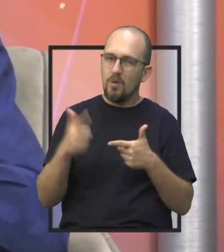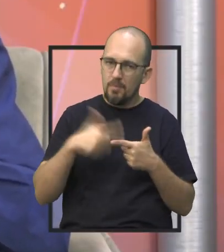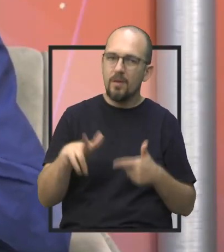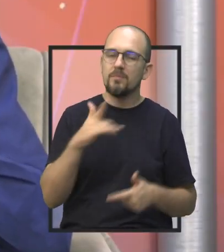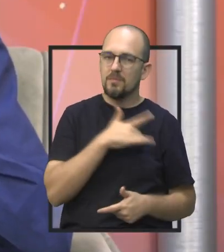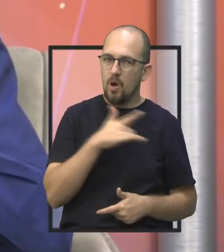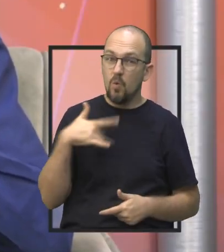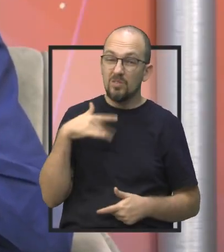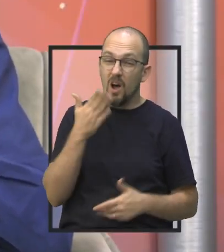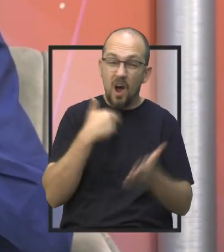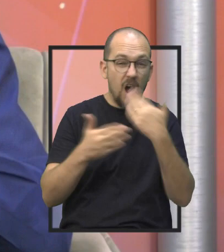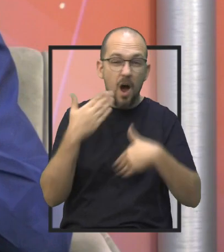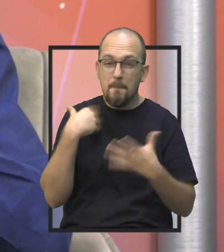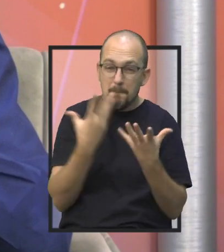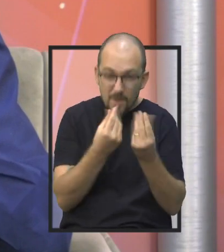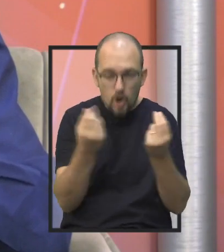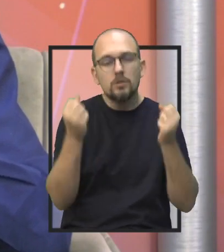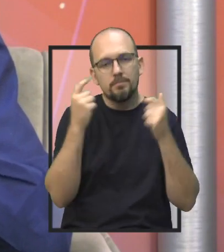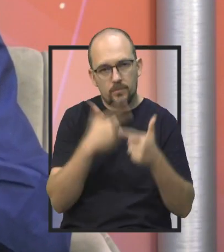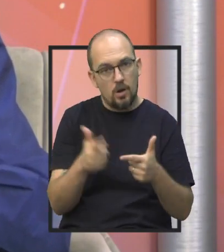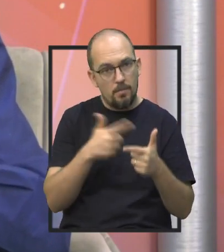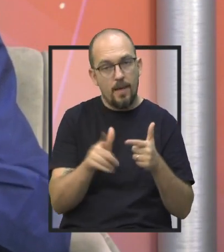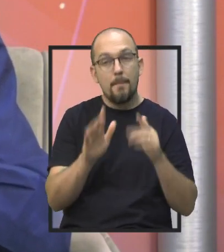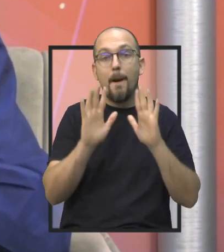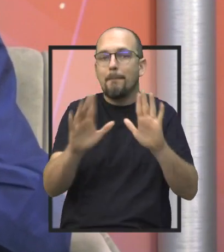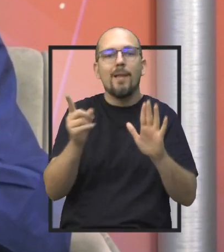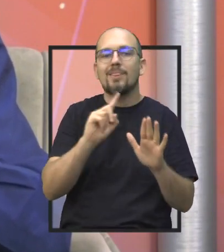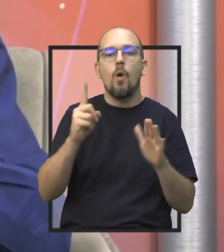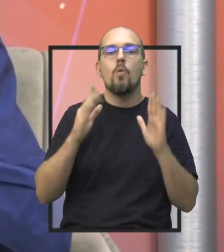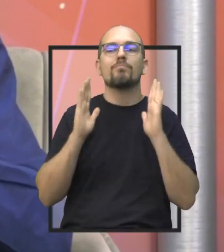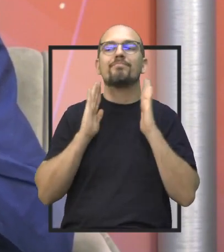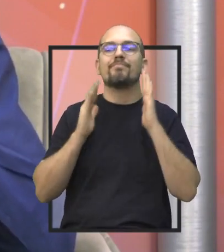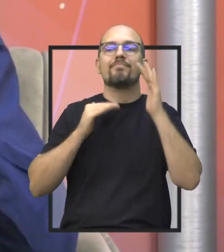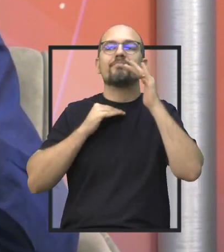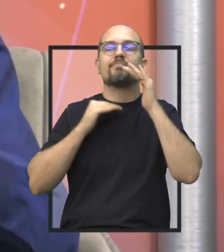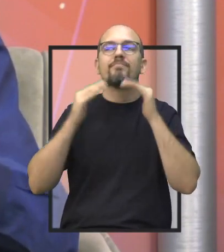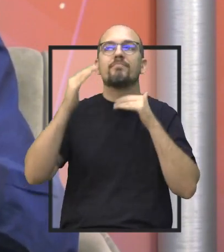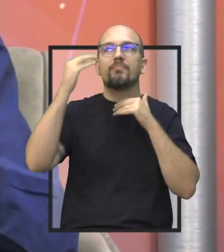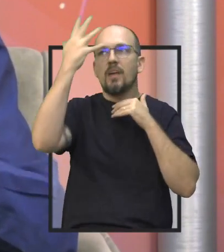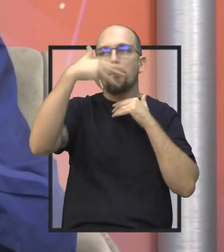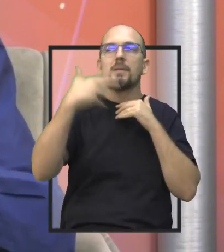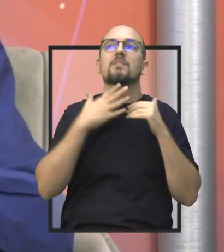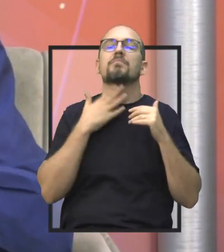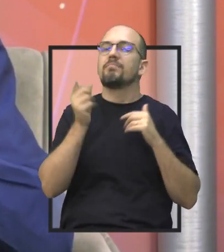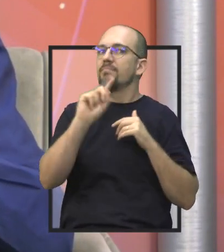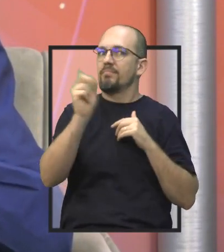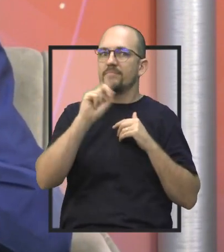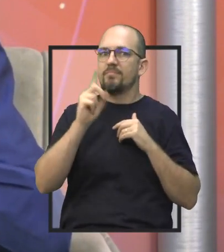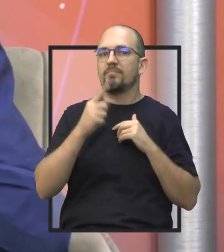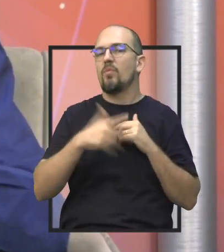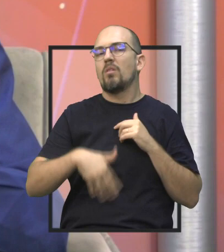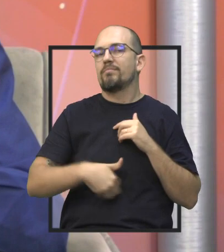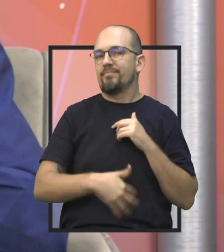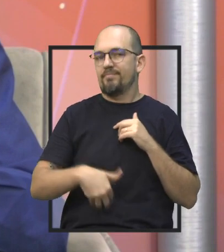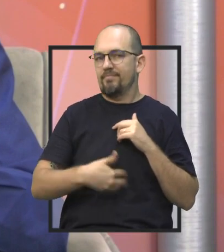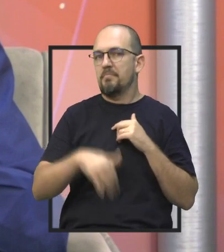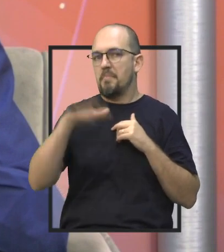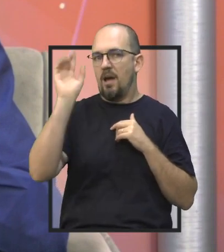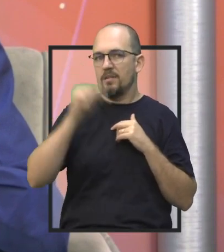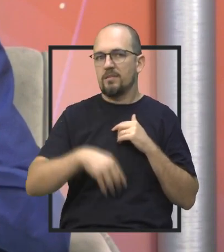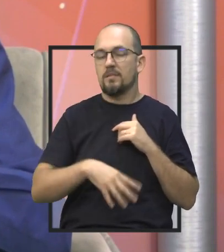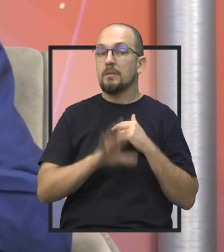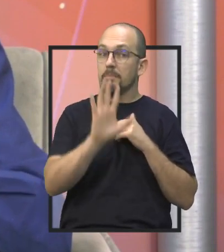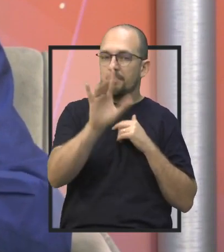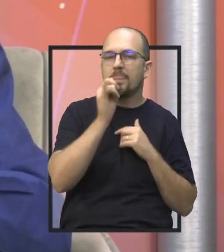excessivo, só que não especificamente para a cabeça e pescoço. Agora, consumir bebidas muito